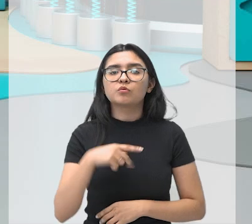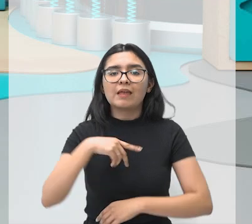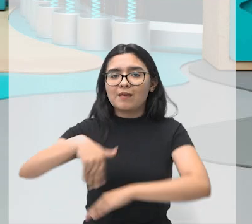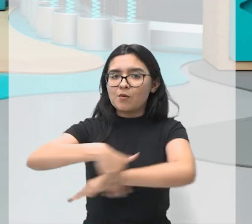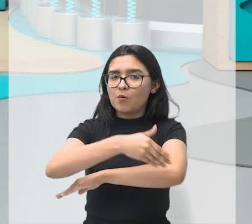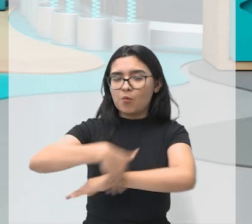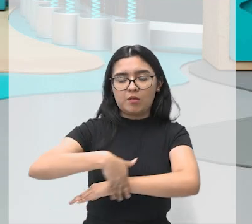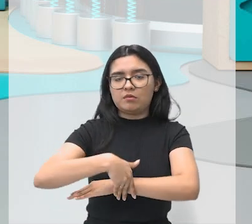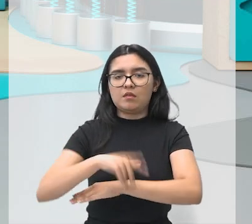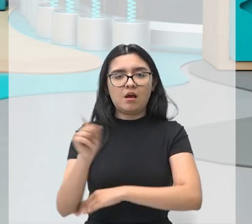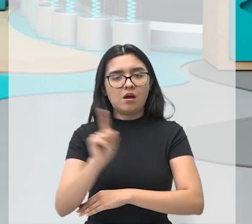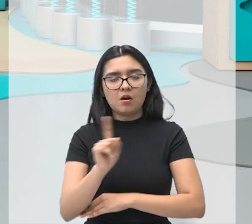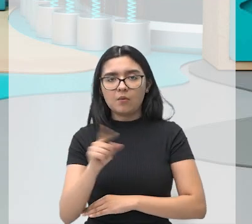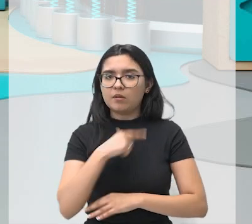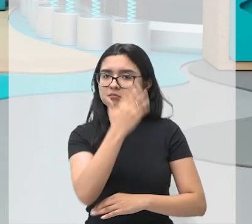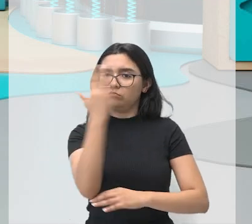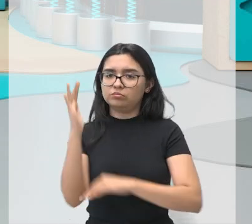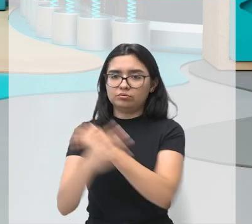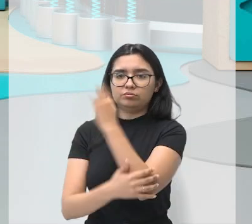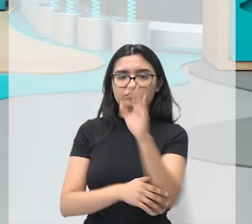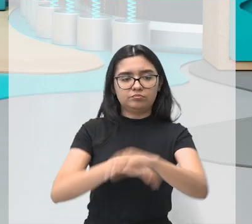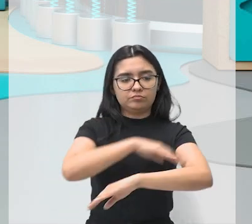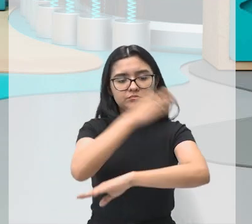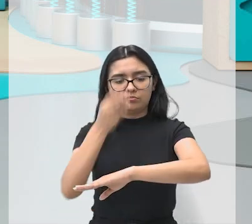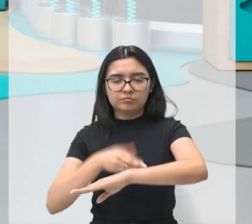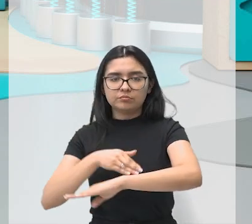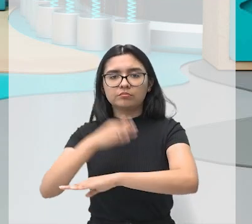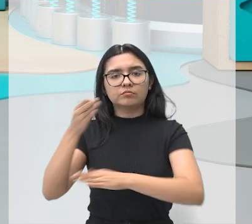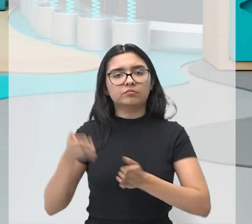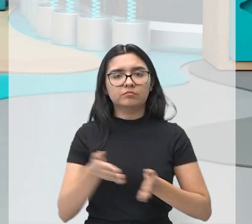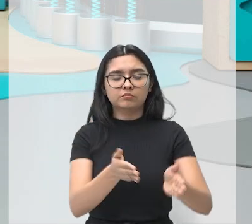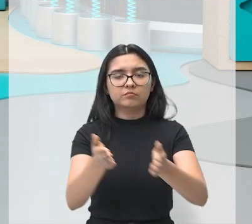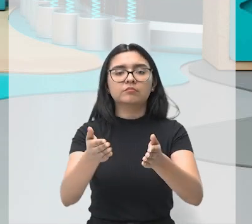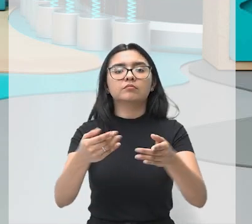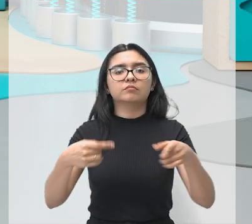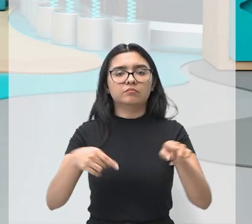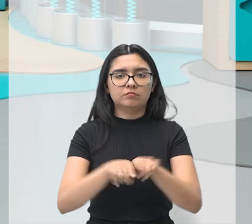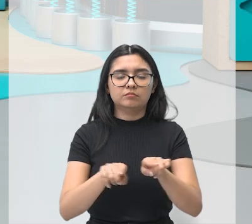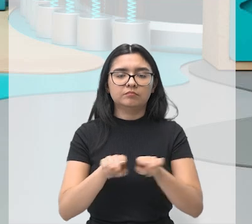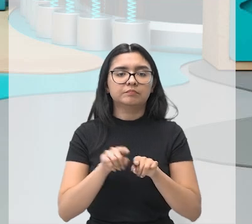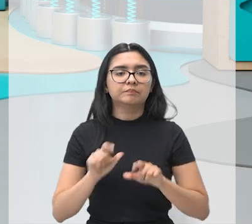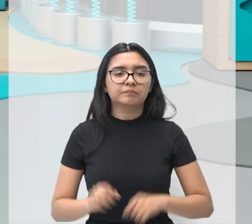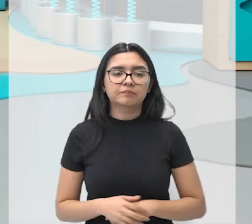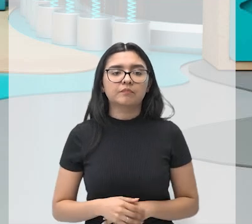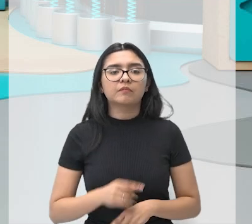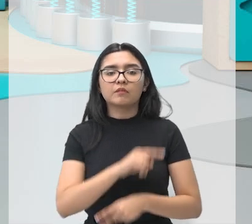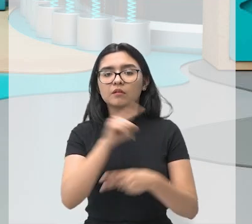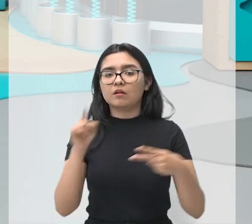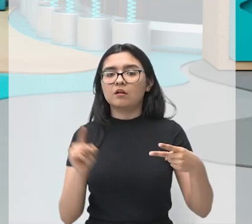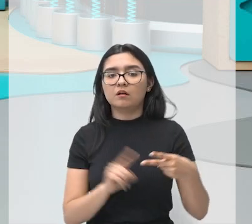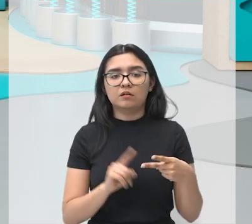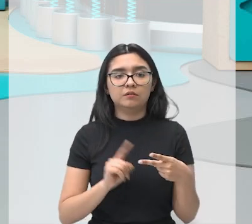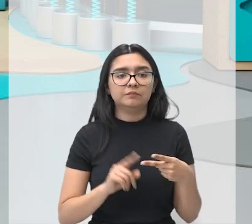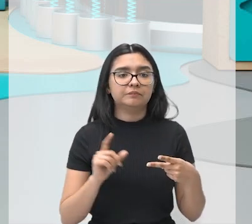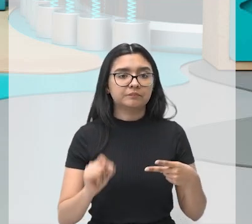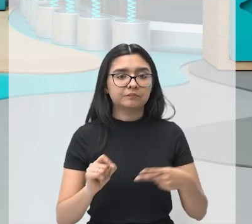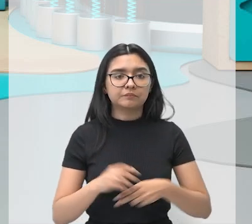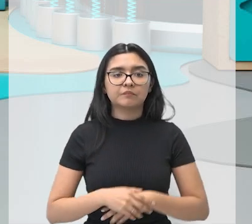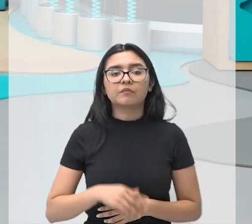asfalto bonitinho, ele vai desenvolver no campo mesmo. A gente vai ter o freeride,